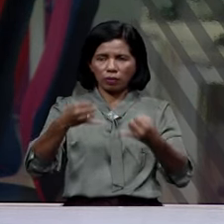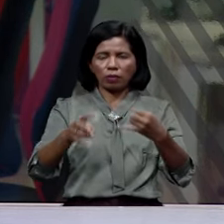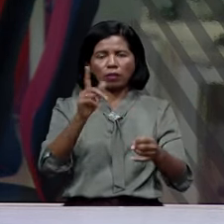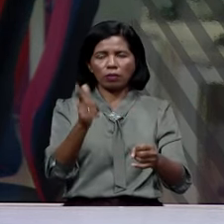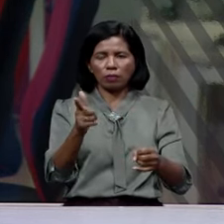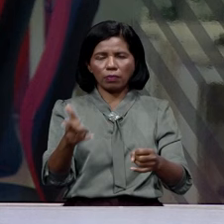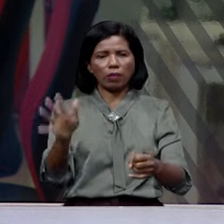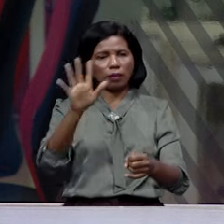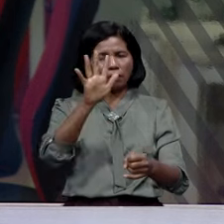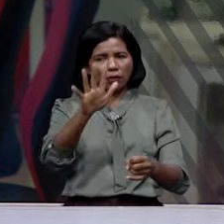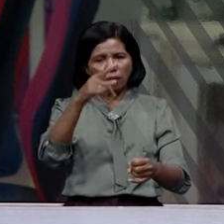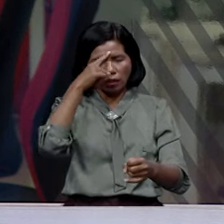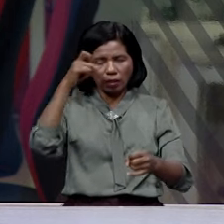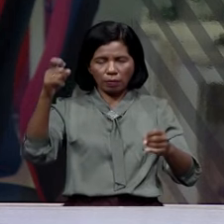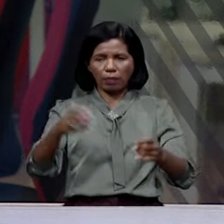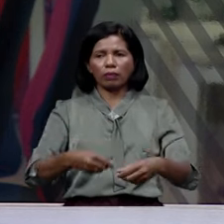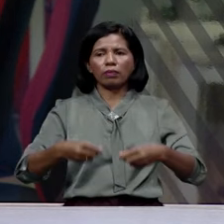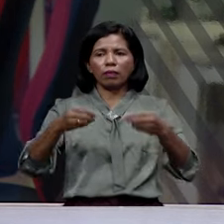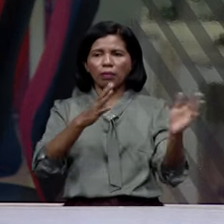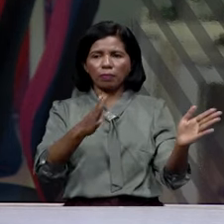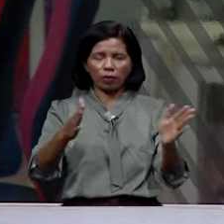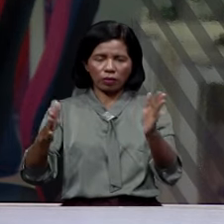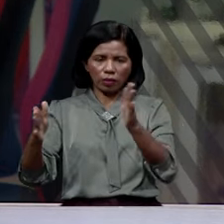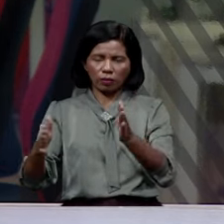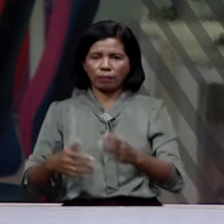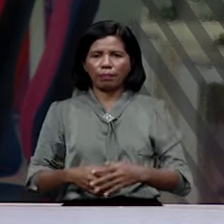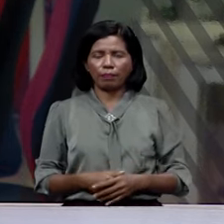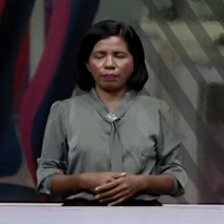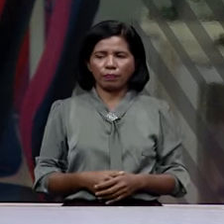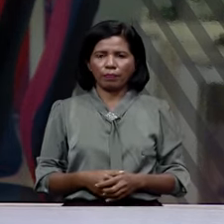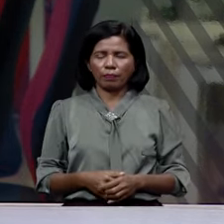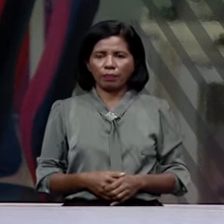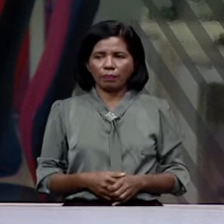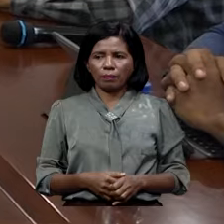Nanguanulo Resinhat, que prejudica o processo de julgamento.